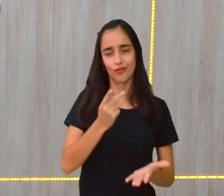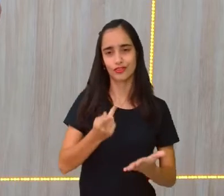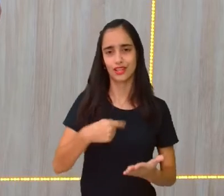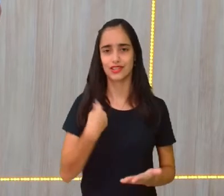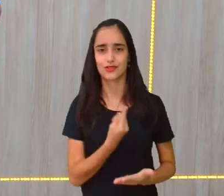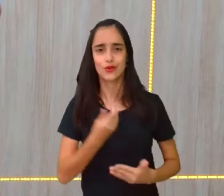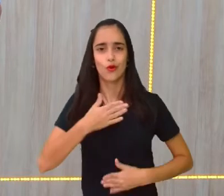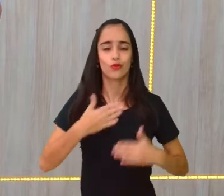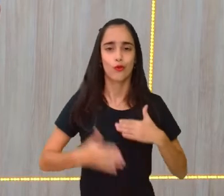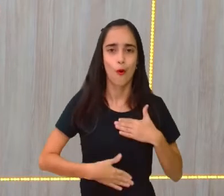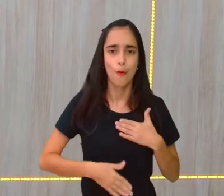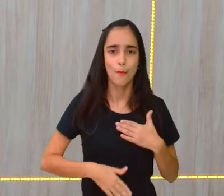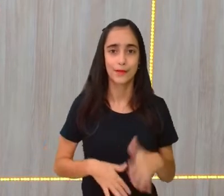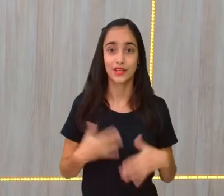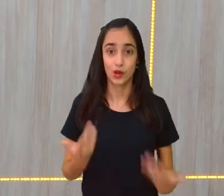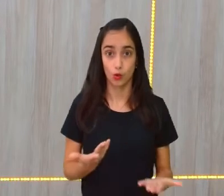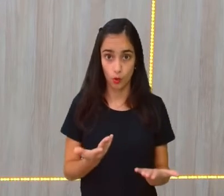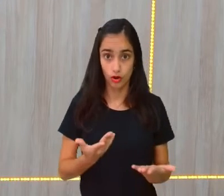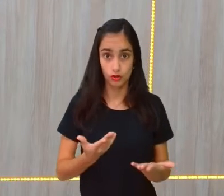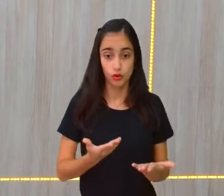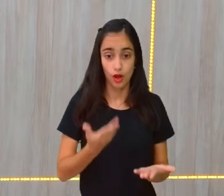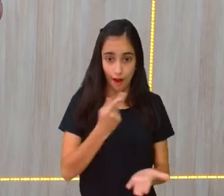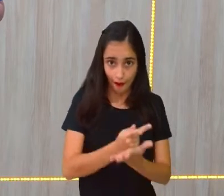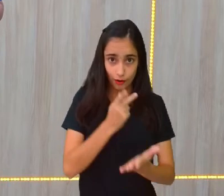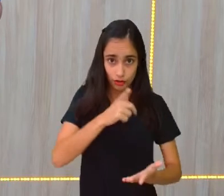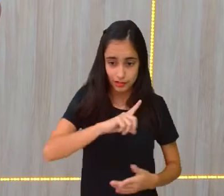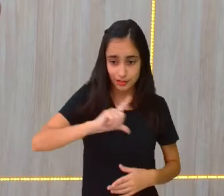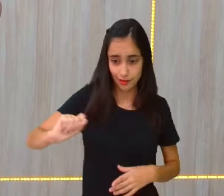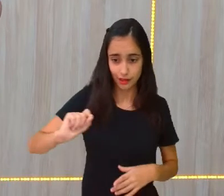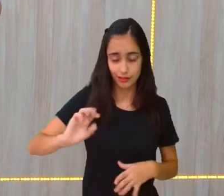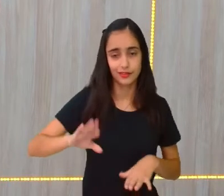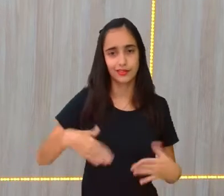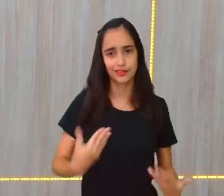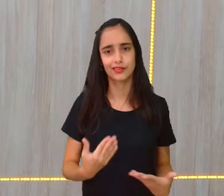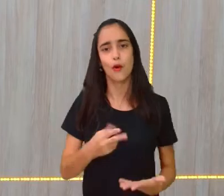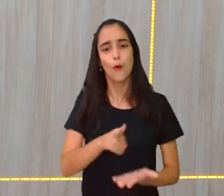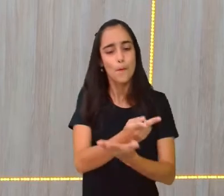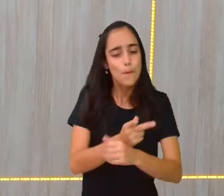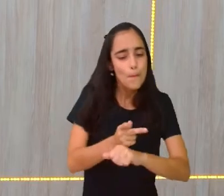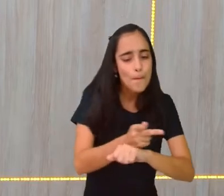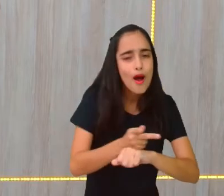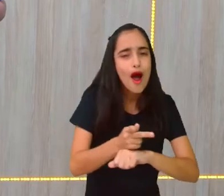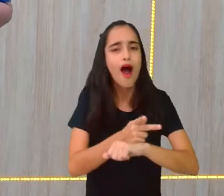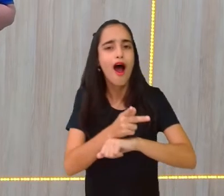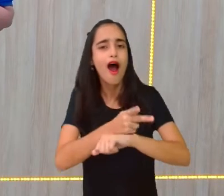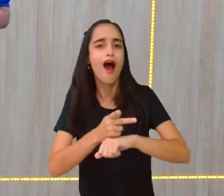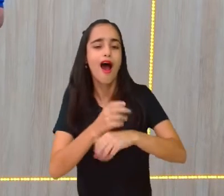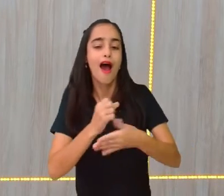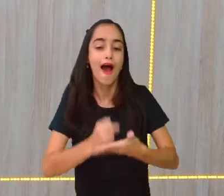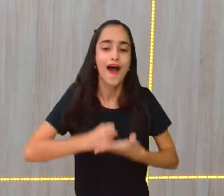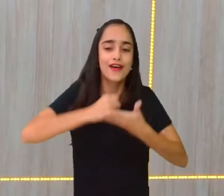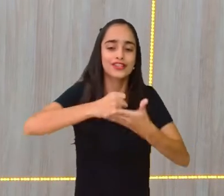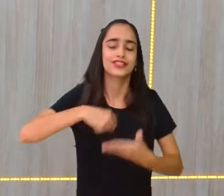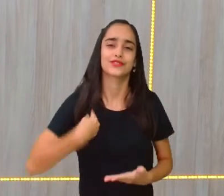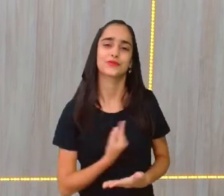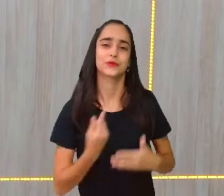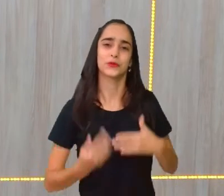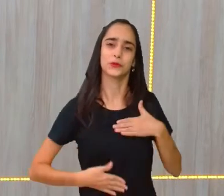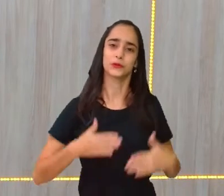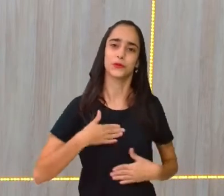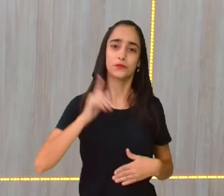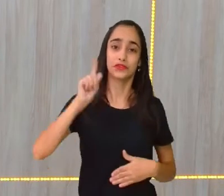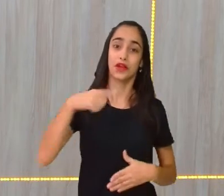defender o nosso corpo. Então, glóbulos brancos, eles têm esse poder, né? Vamos dizer, é uma característica